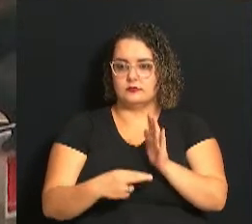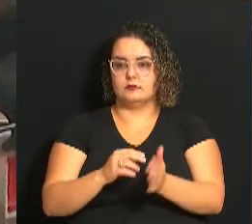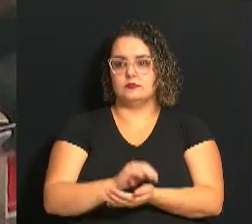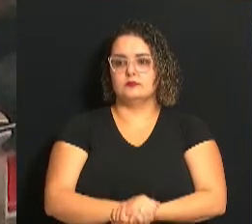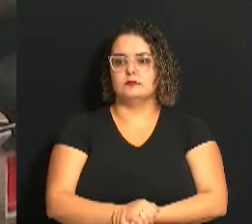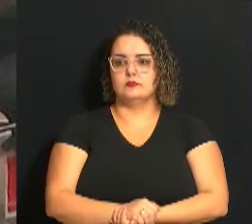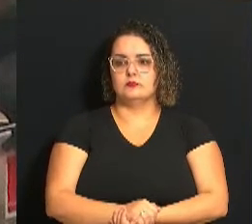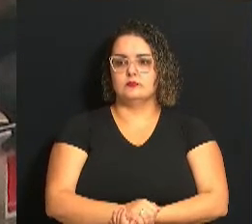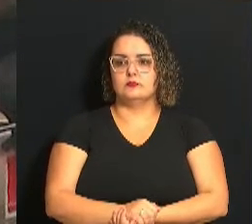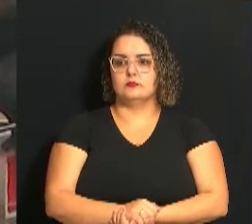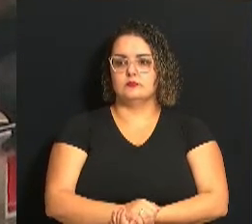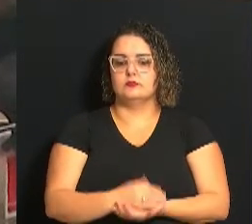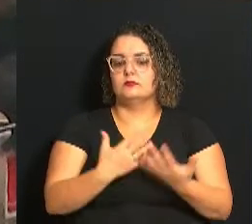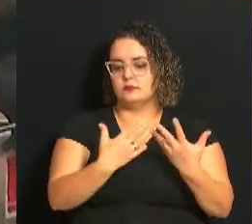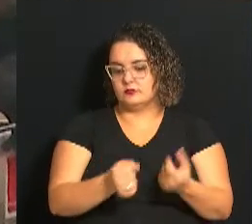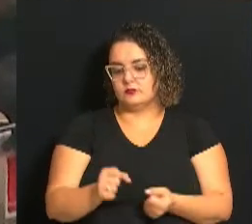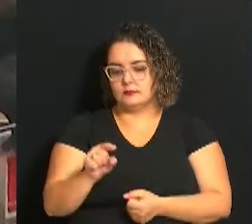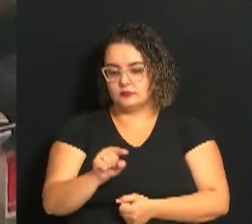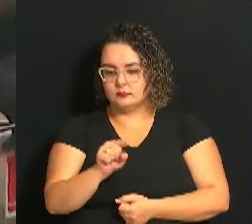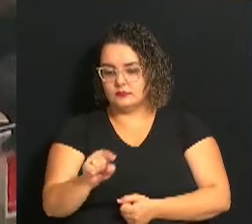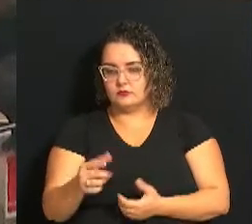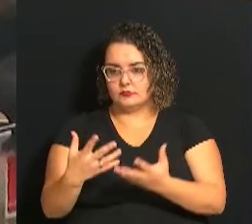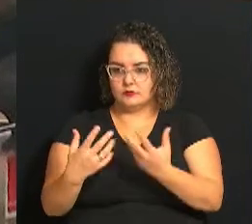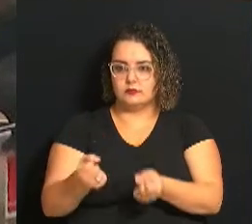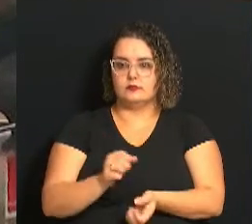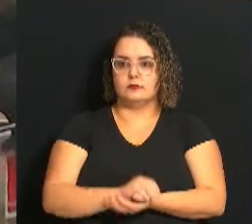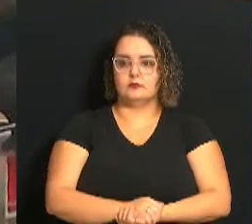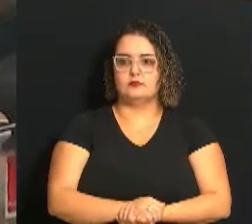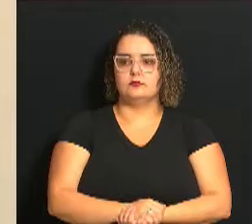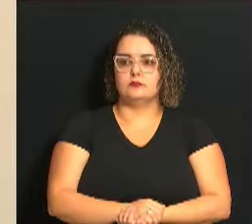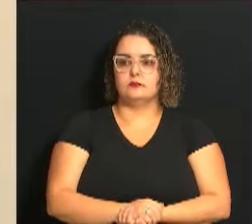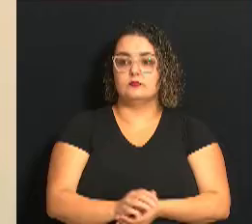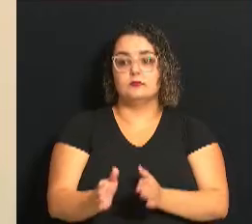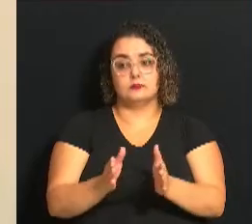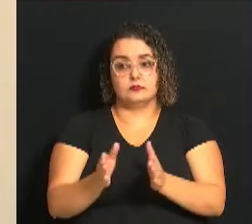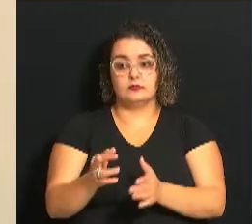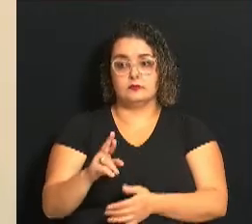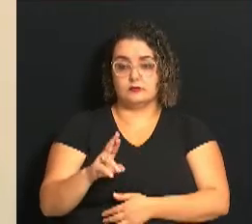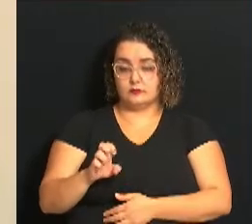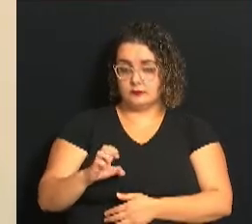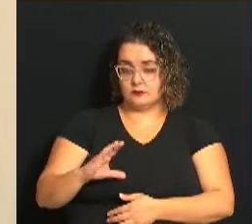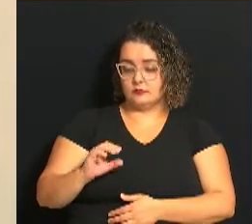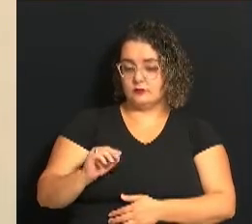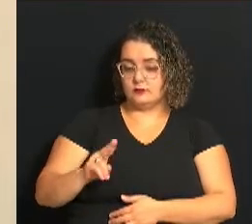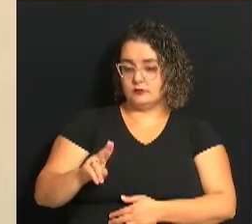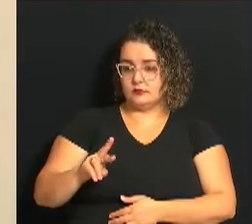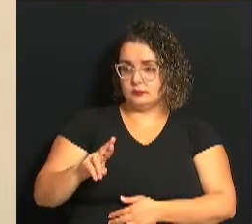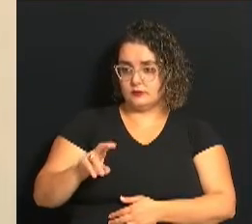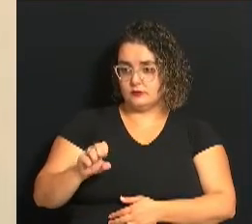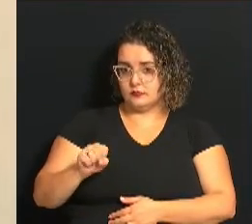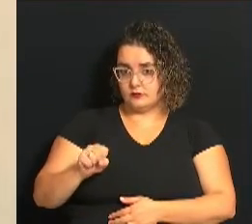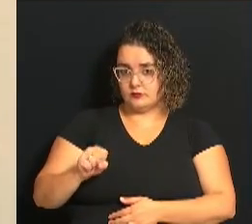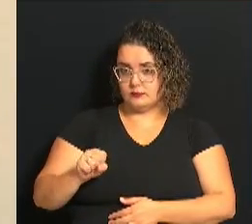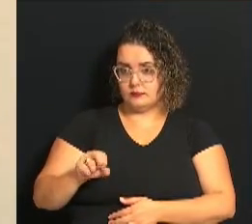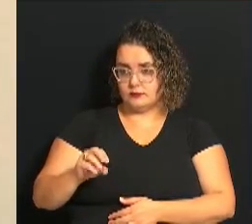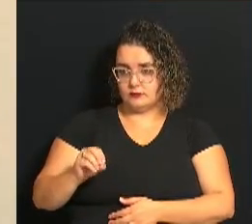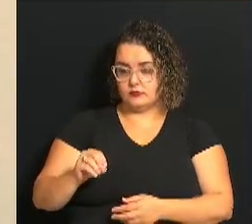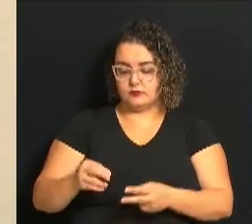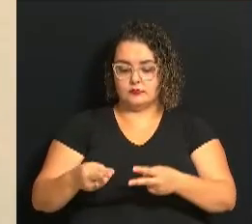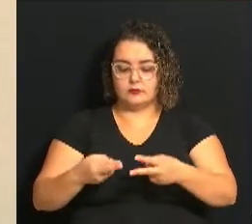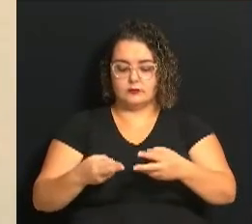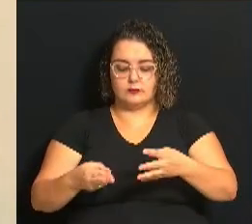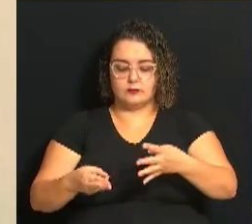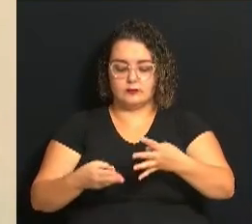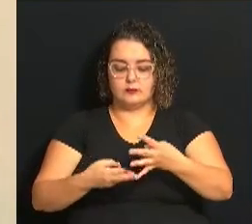deferidas e indeferidas, acho que agora está no período de recurso, então o nosso cronograma é em que agosto, final de julho ou agosto, a gente tem a primeira reunião de